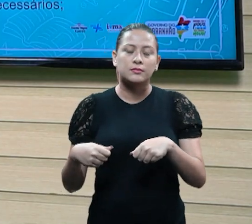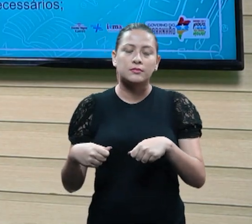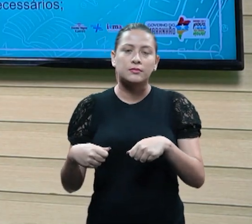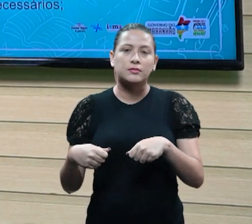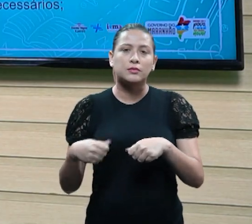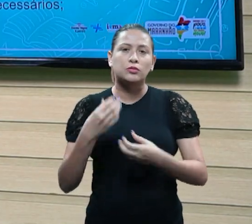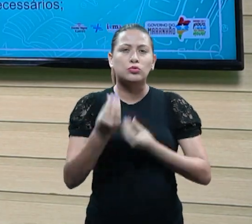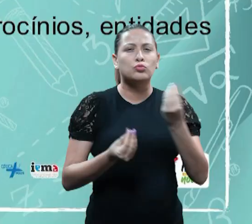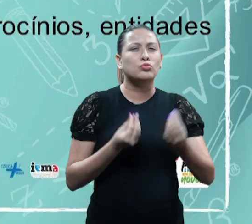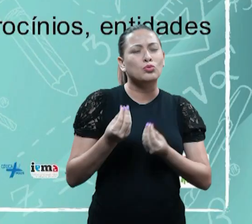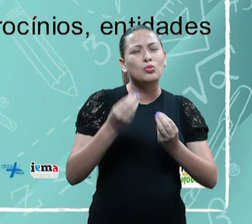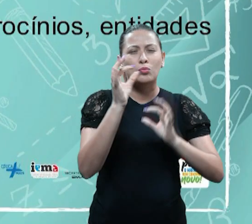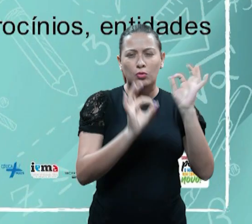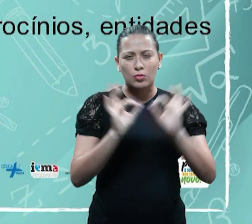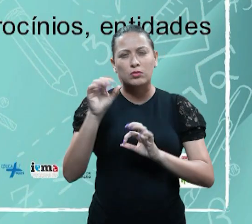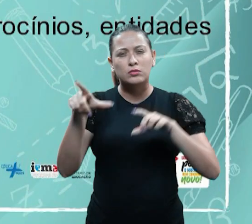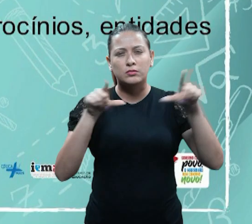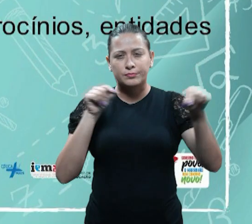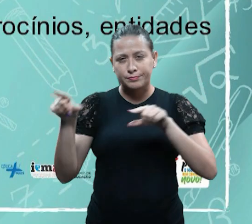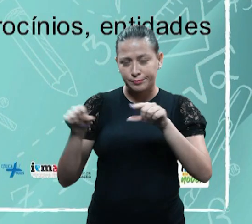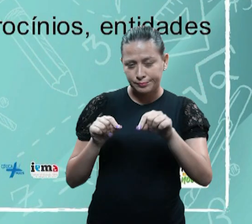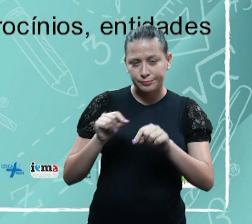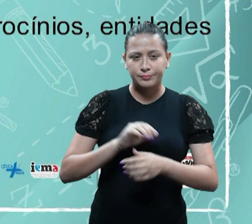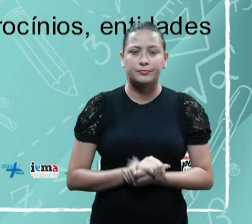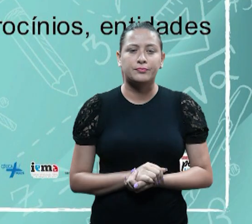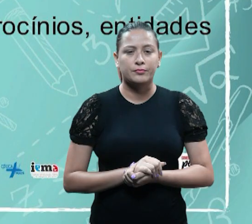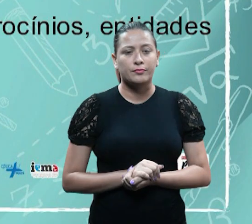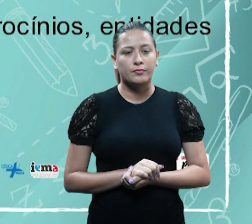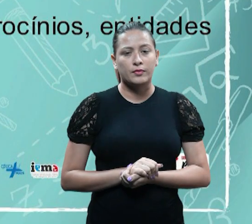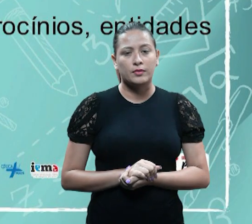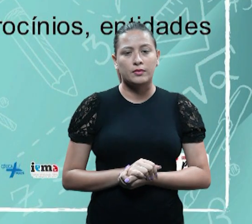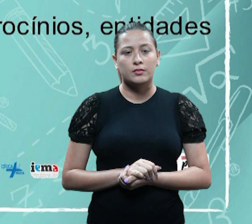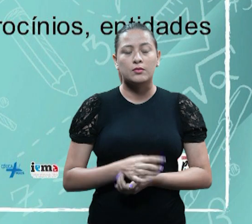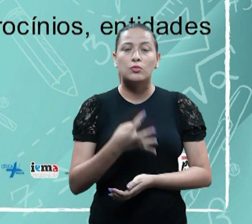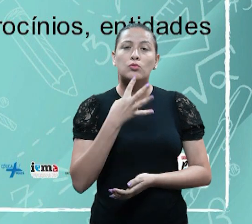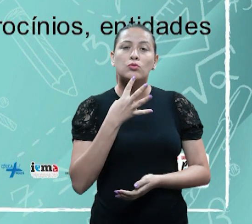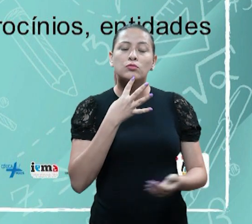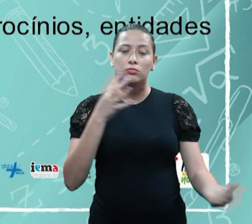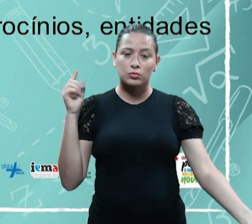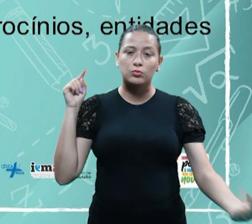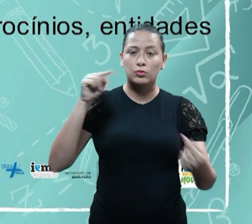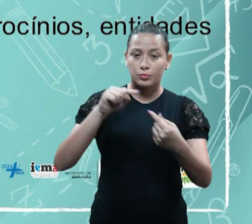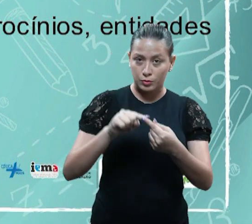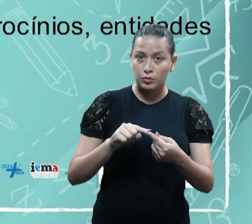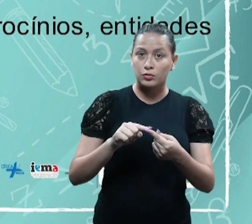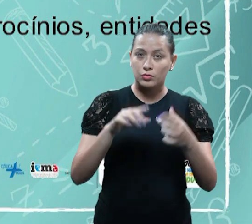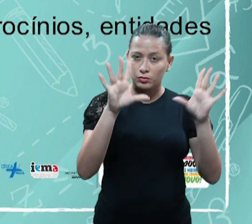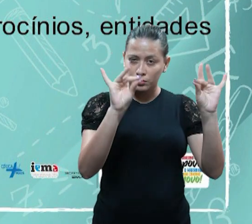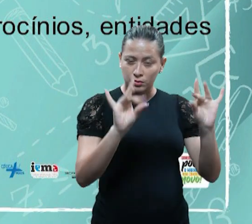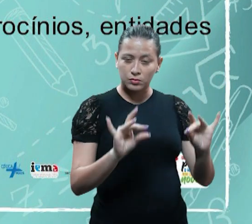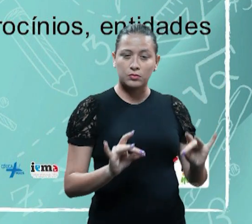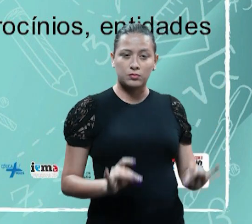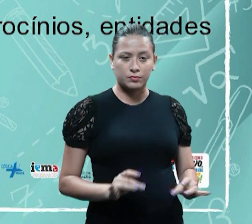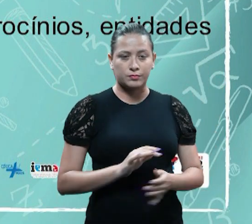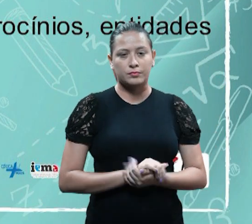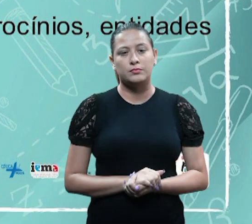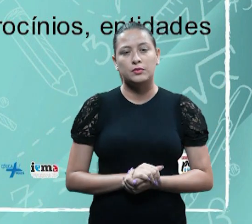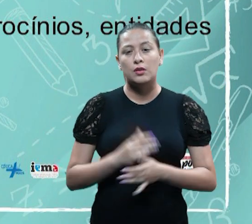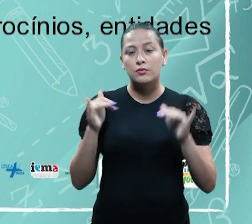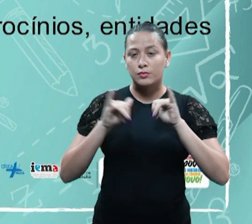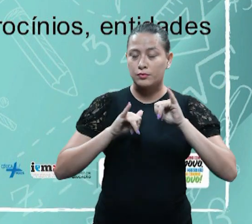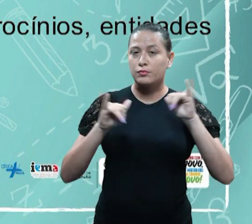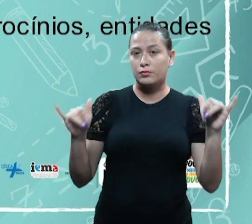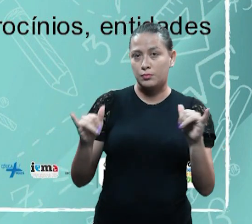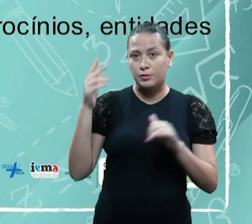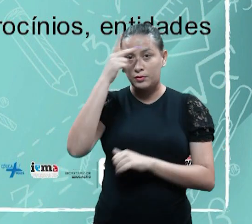essas alternativas. Identificar os objetivos específicos do evento, coletar informações sobre